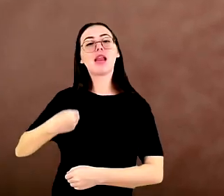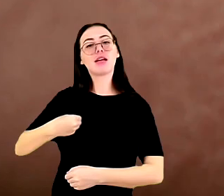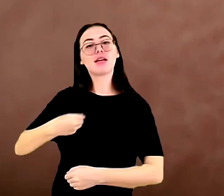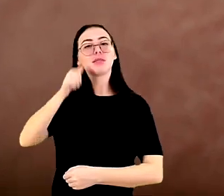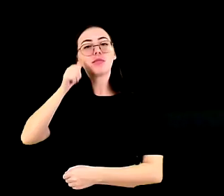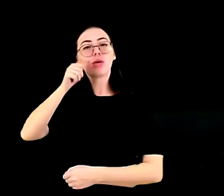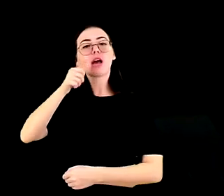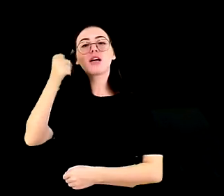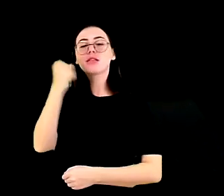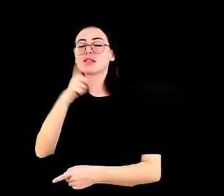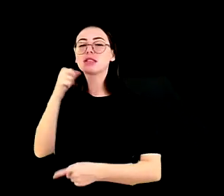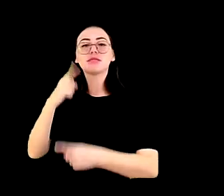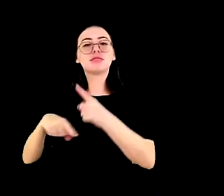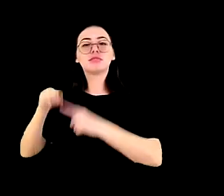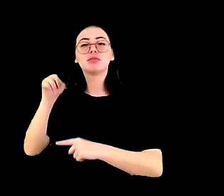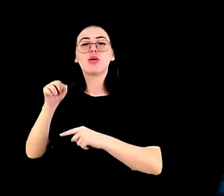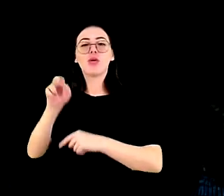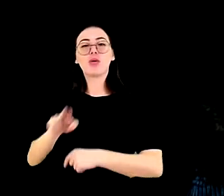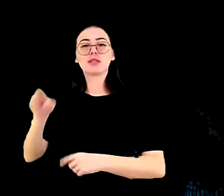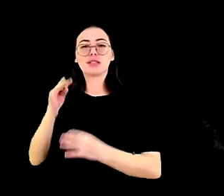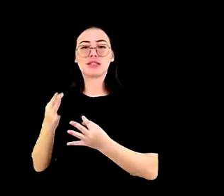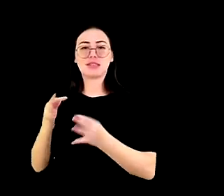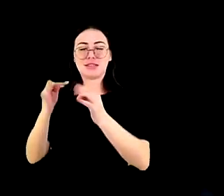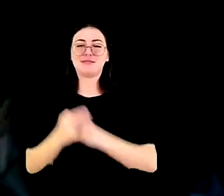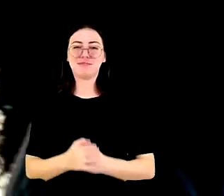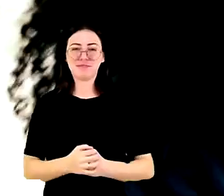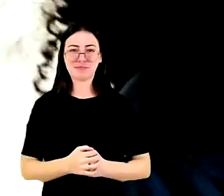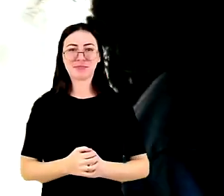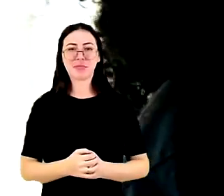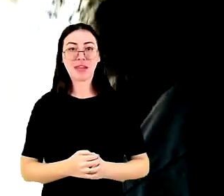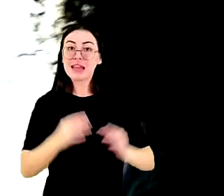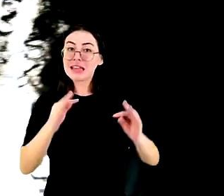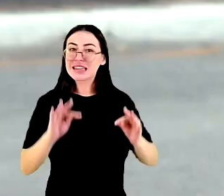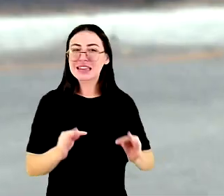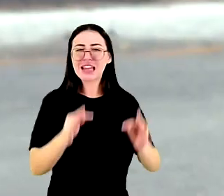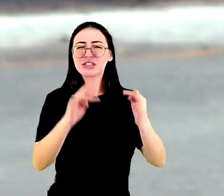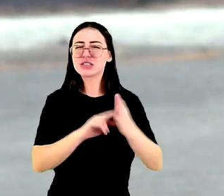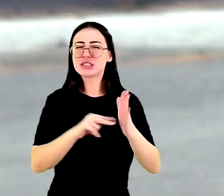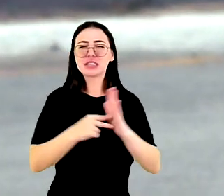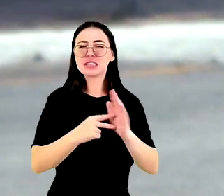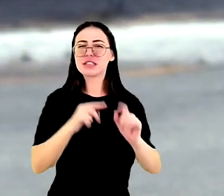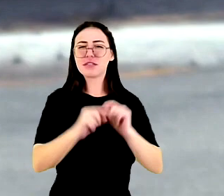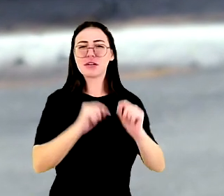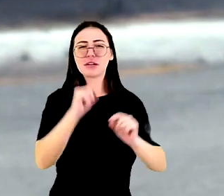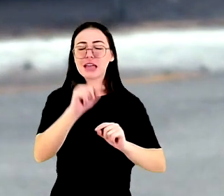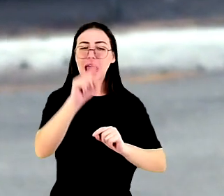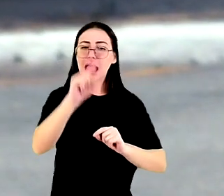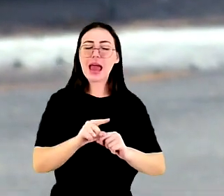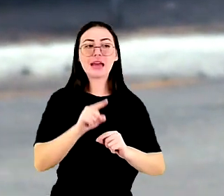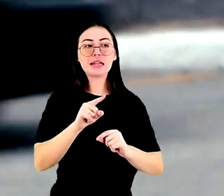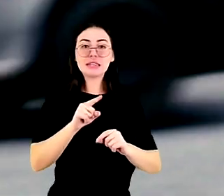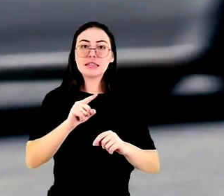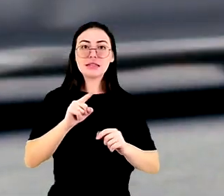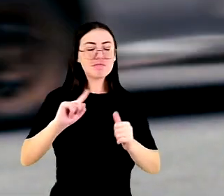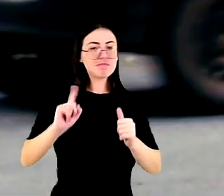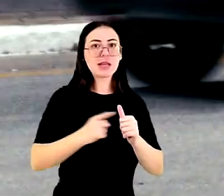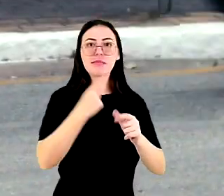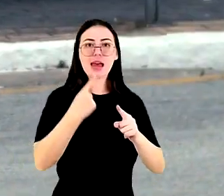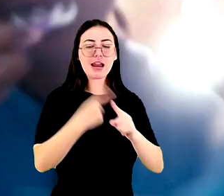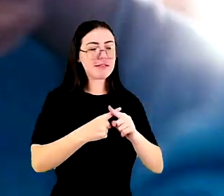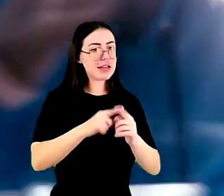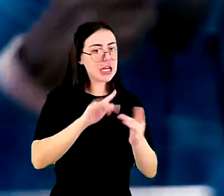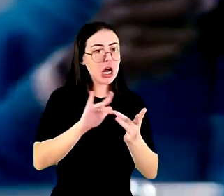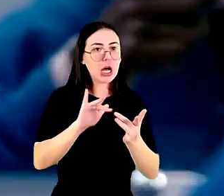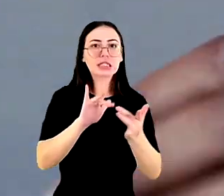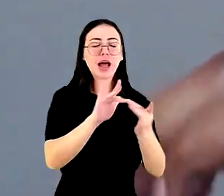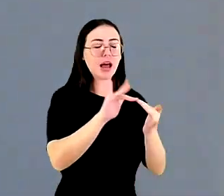Tecnologia é como se fosse um bichinho que, uma vez que ela te morde, não sai mais de você. Eu cursei análise e desenvolvimento de